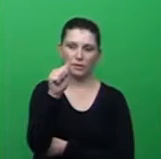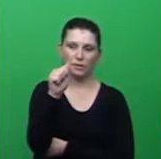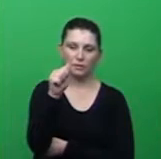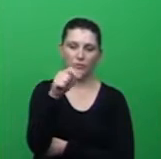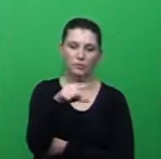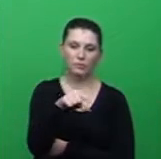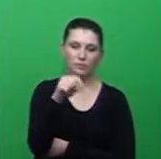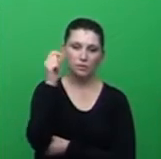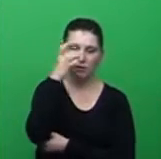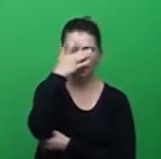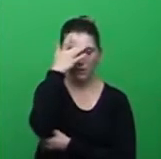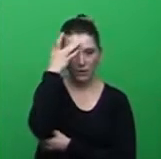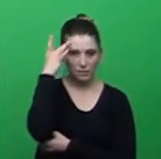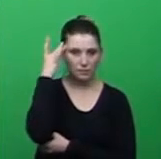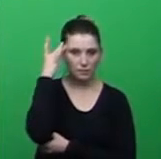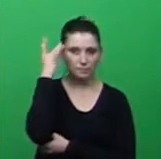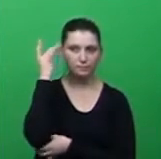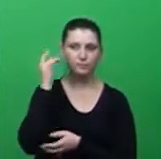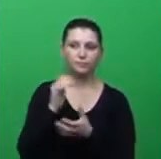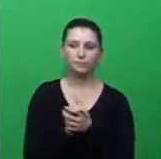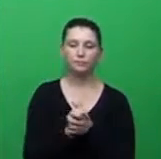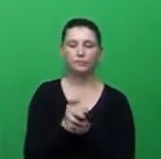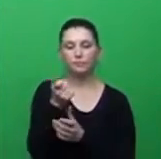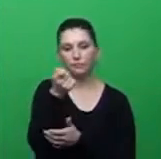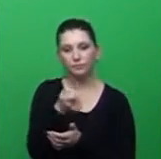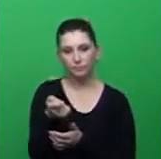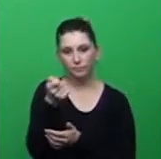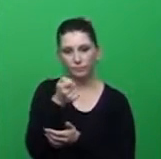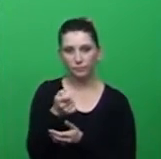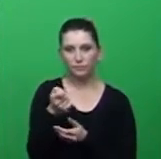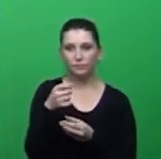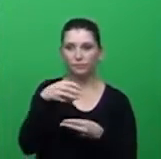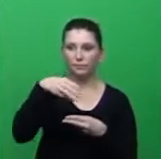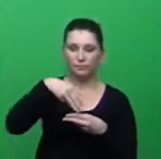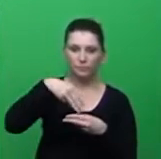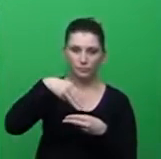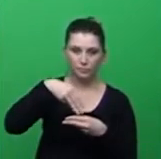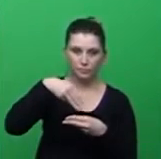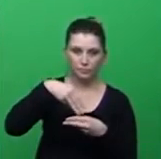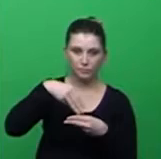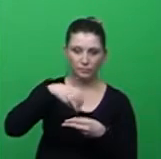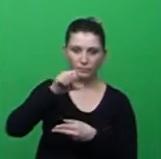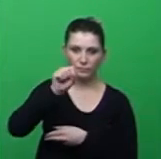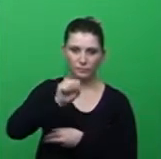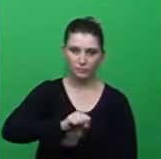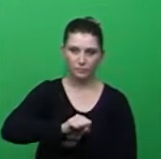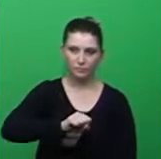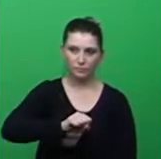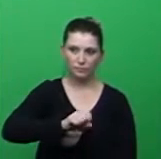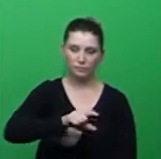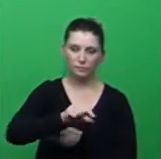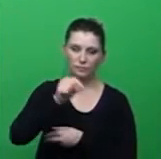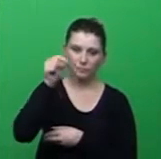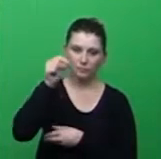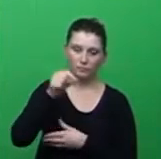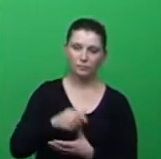dentro de tantos projetos pela Associação dos Municípios Norte do Rio Grande do Sul, né, por aquele trabalho,